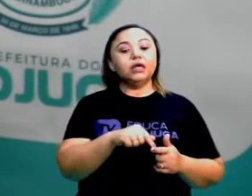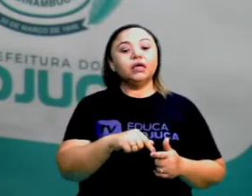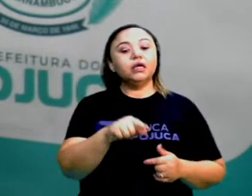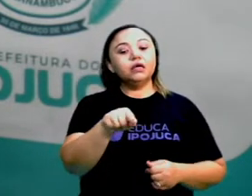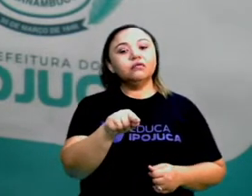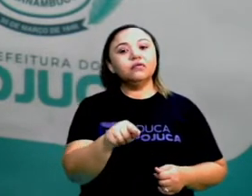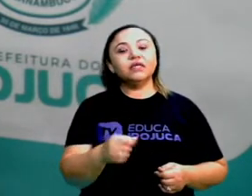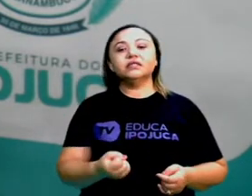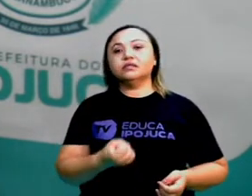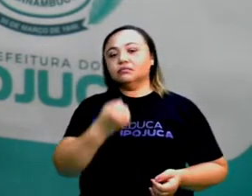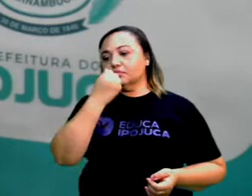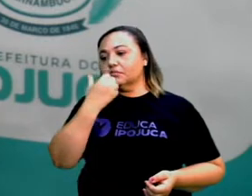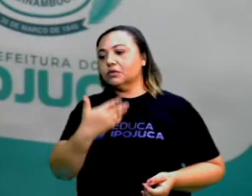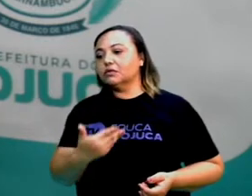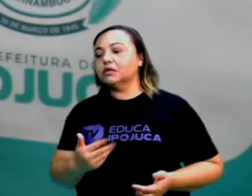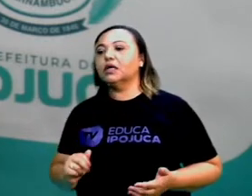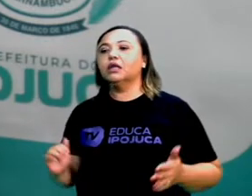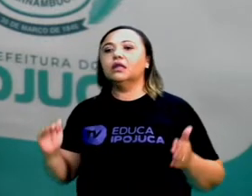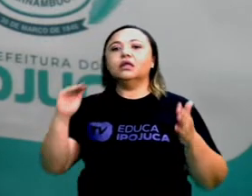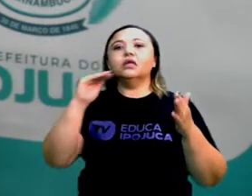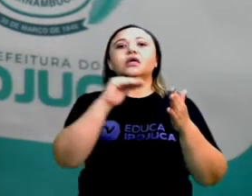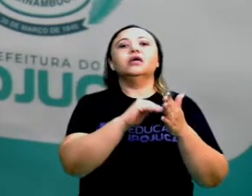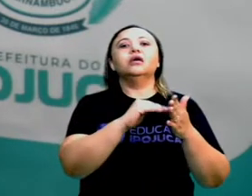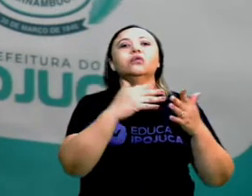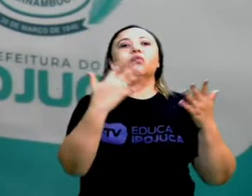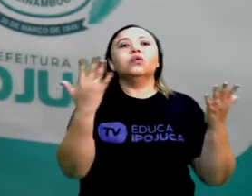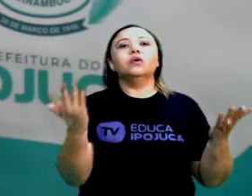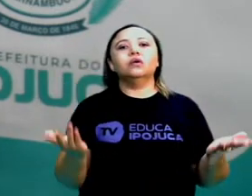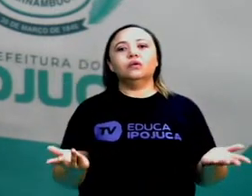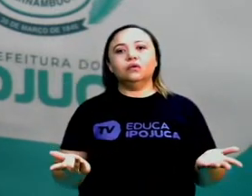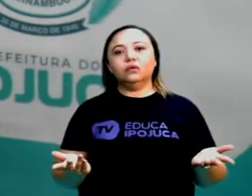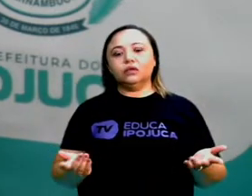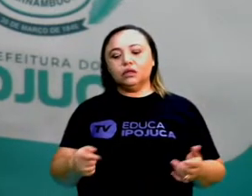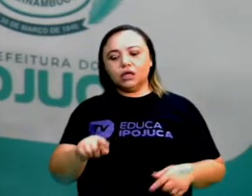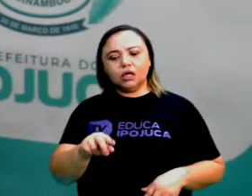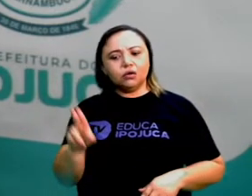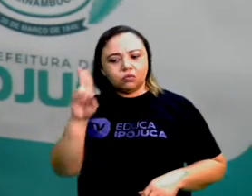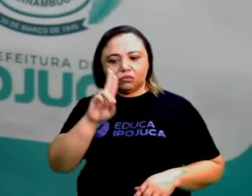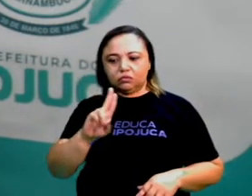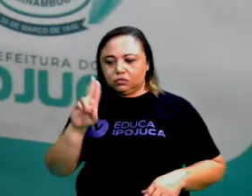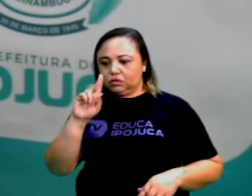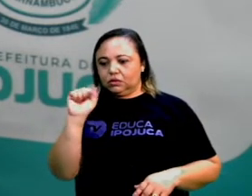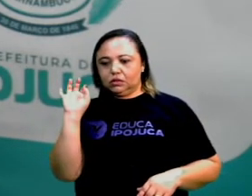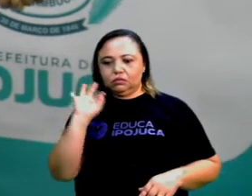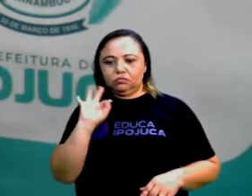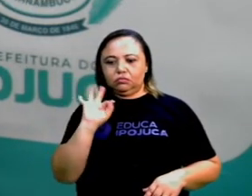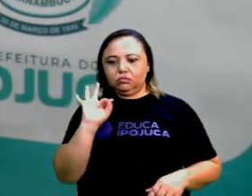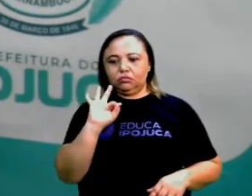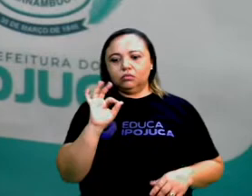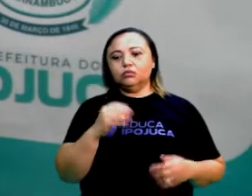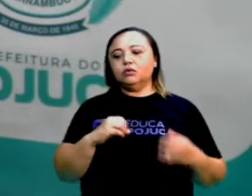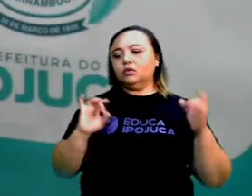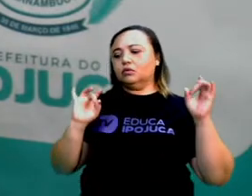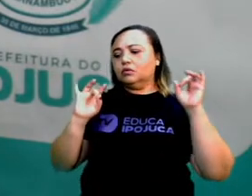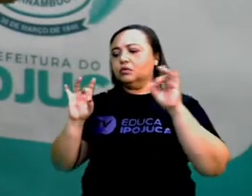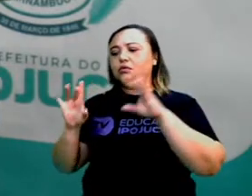utilidade. Se eu não vou usar mais, o que eu posso fazer com ele? Como eu devo